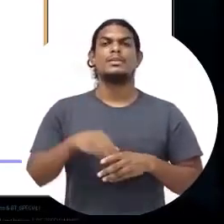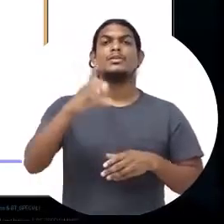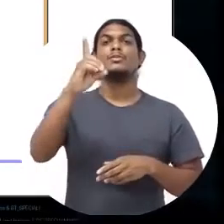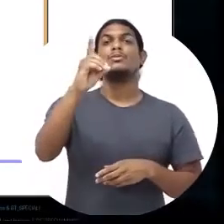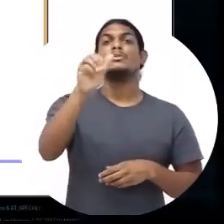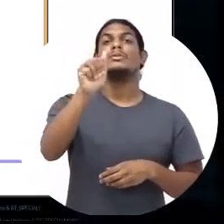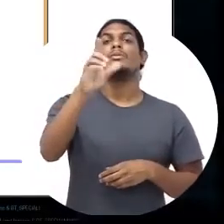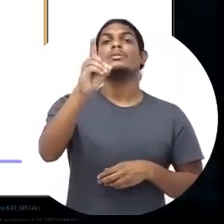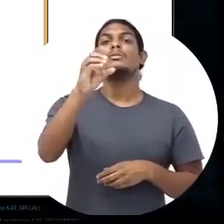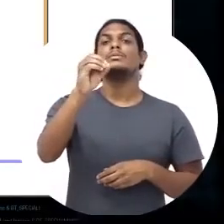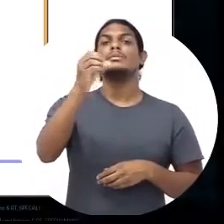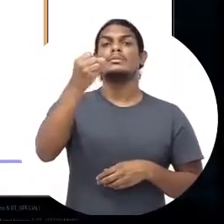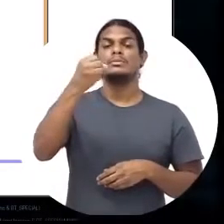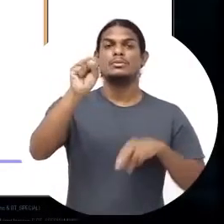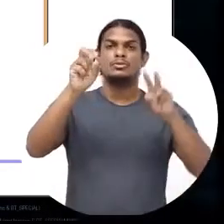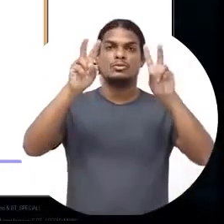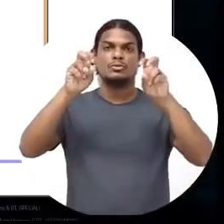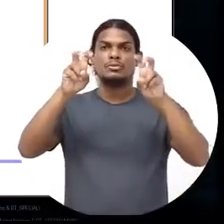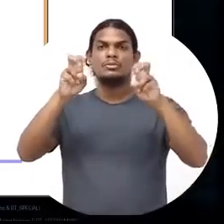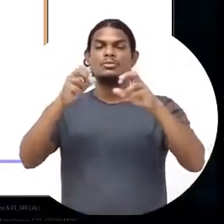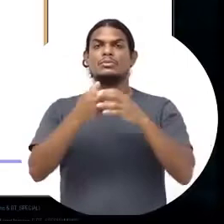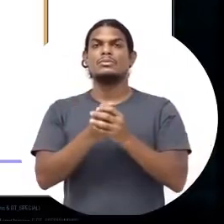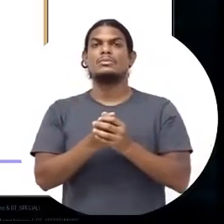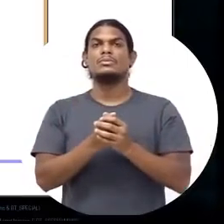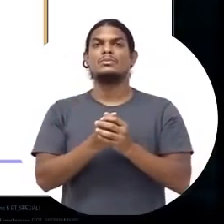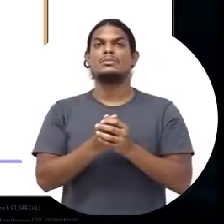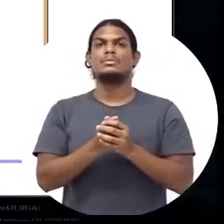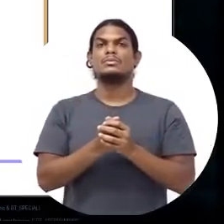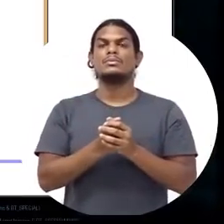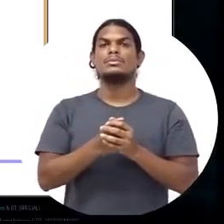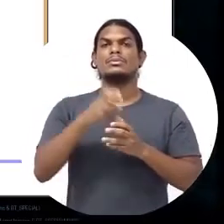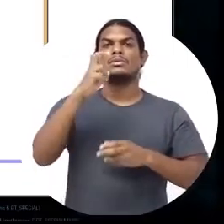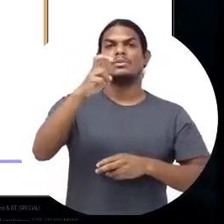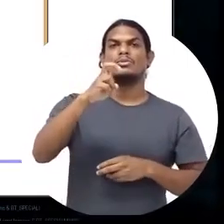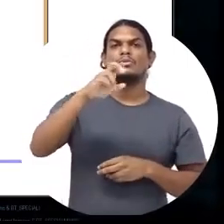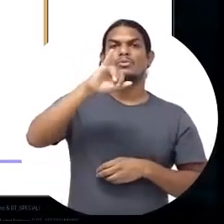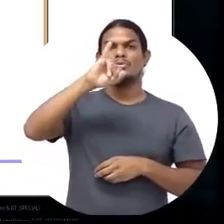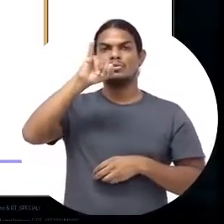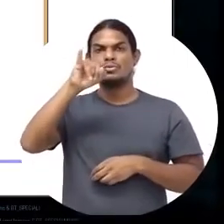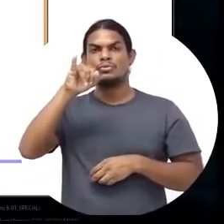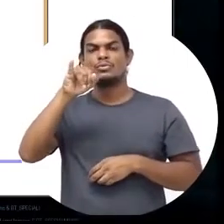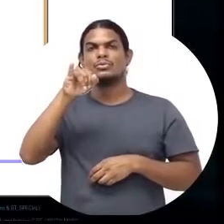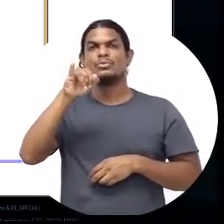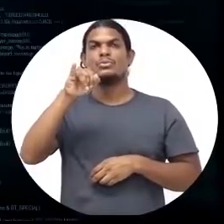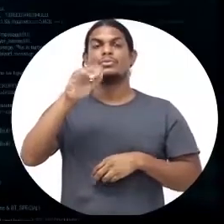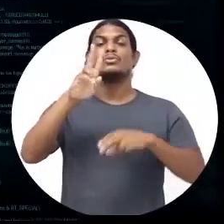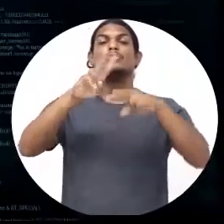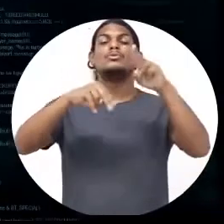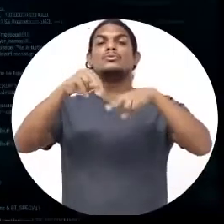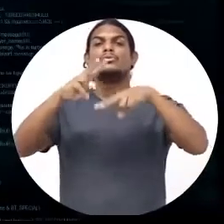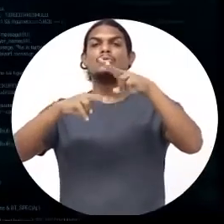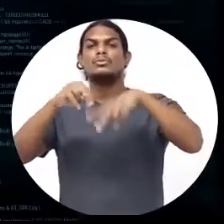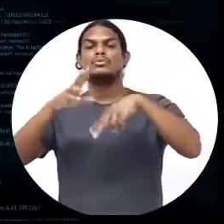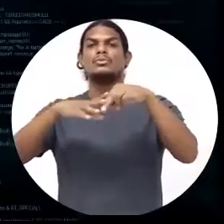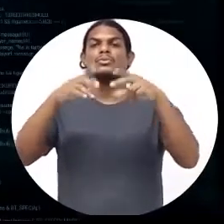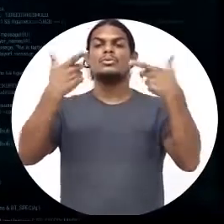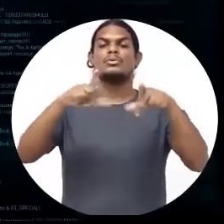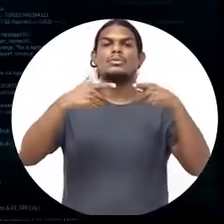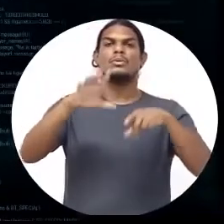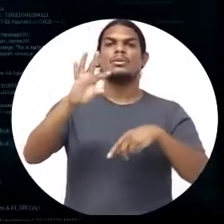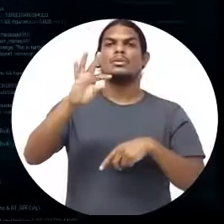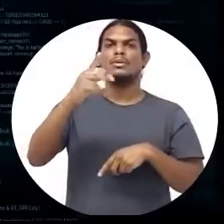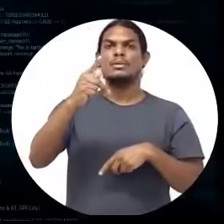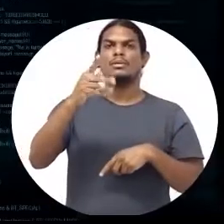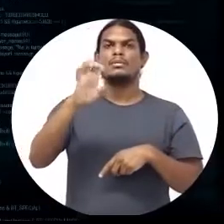eles são colocados, 5 junho, Petrolina. Esses dados, cada um deles, eles vai ser colocado